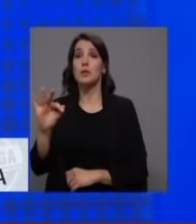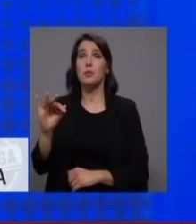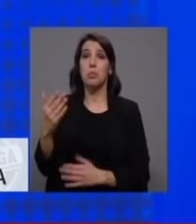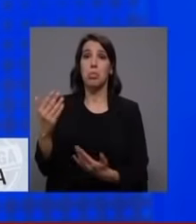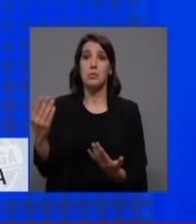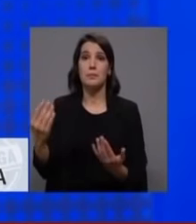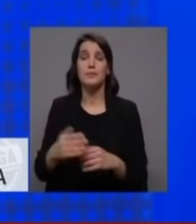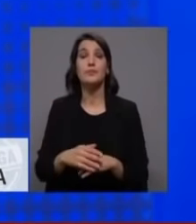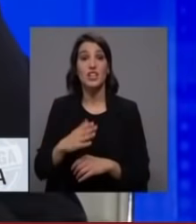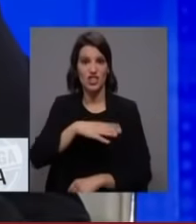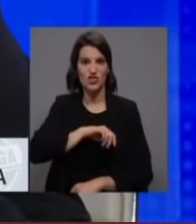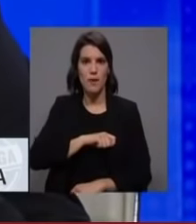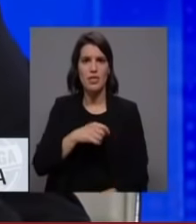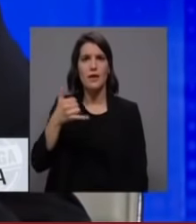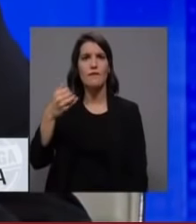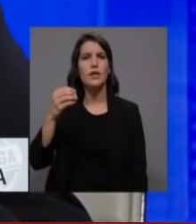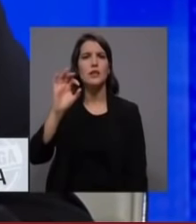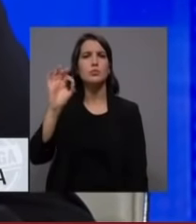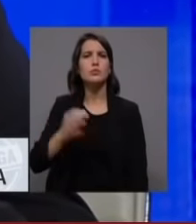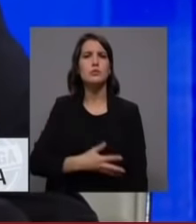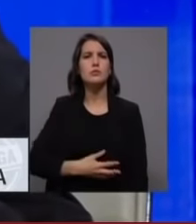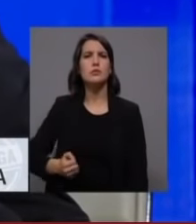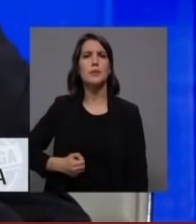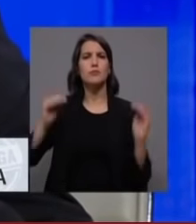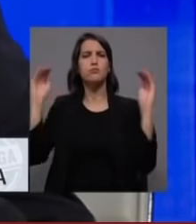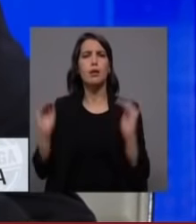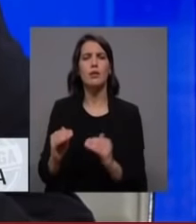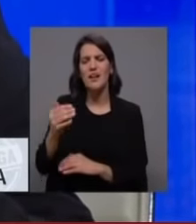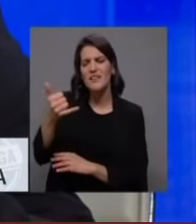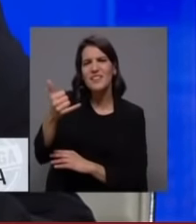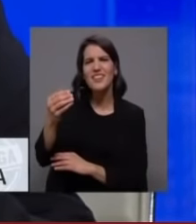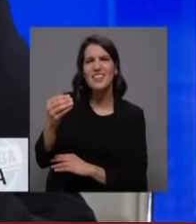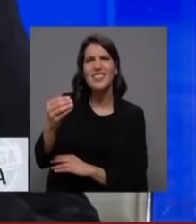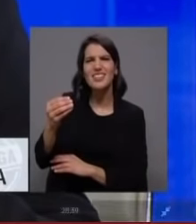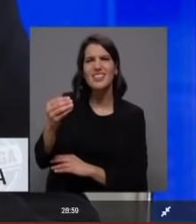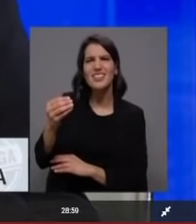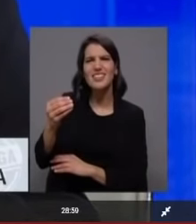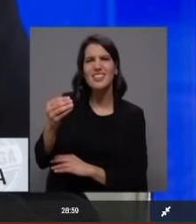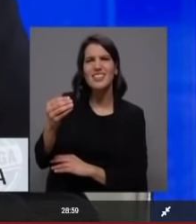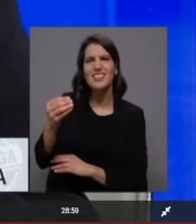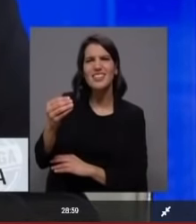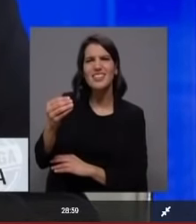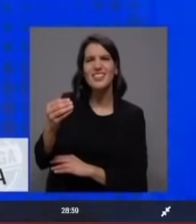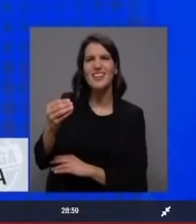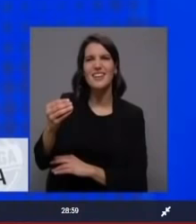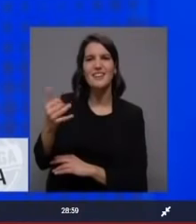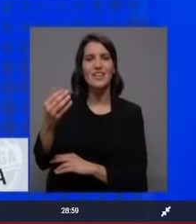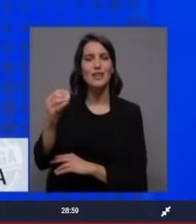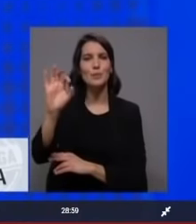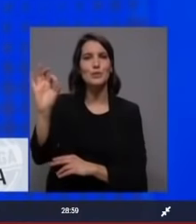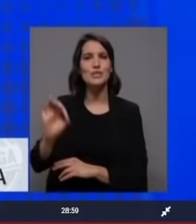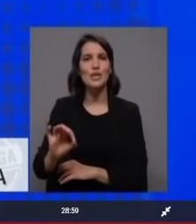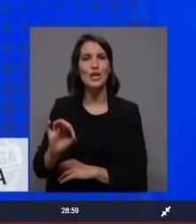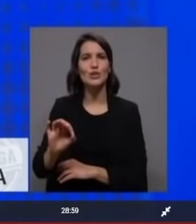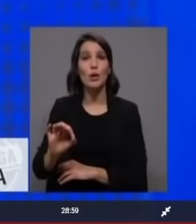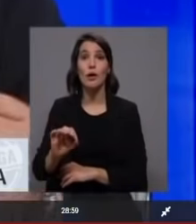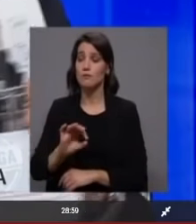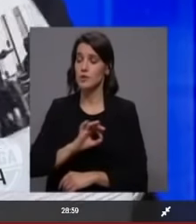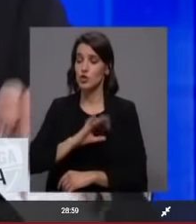países Espanha faz o Vinte por cento a taxa de desemprego 20 estávamos aí para os 20 anos o